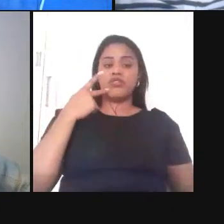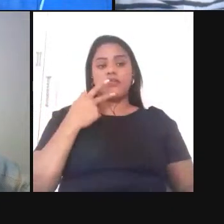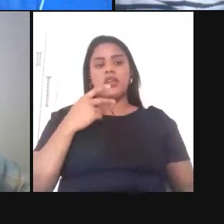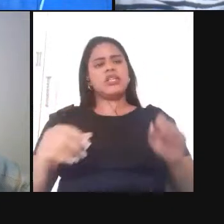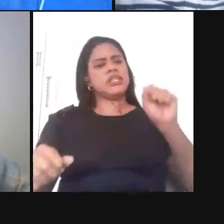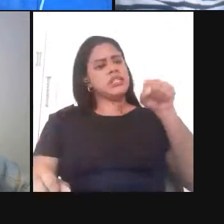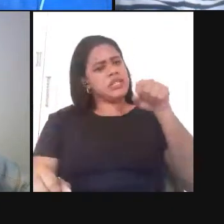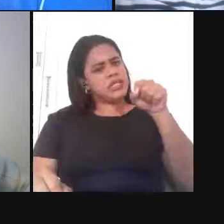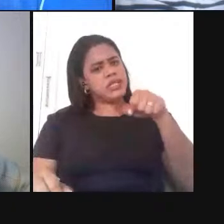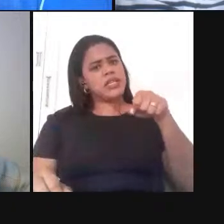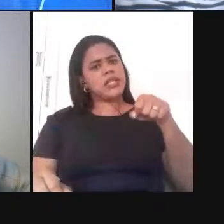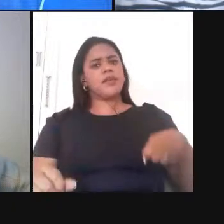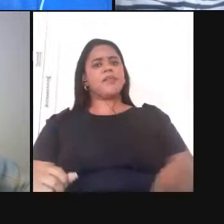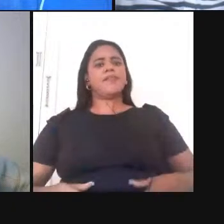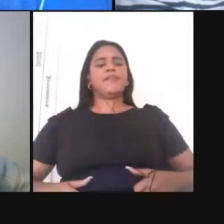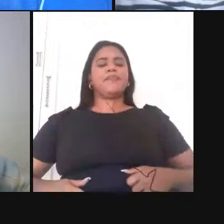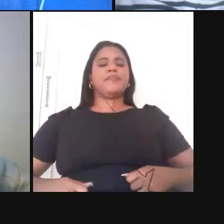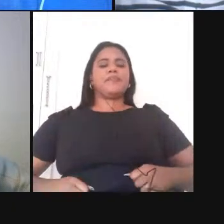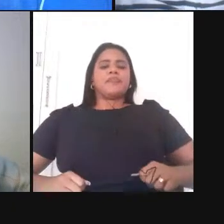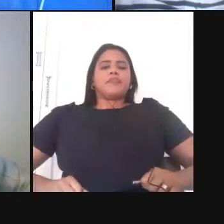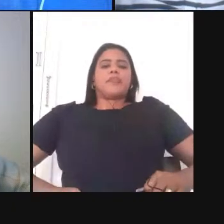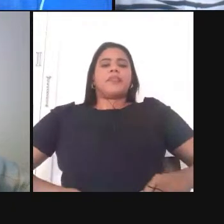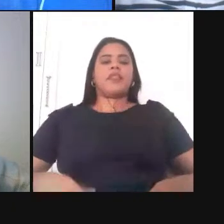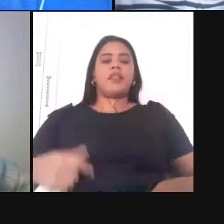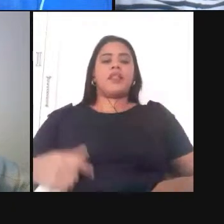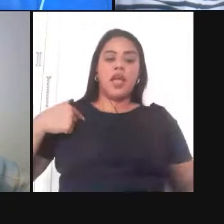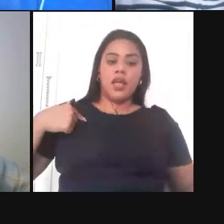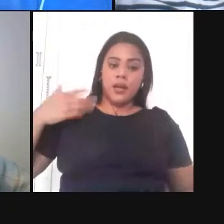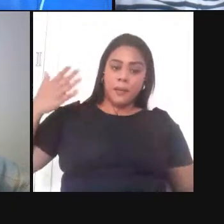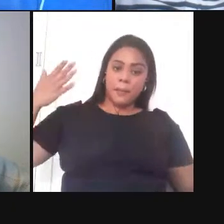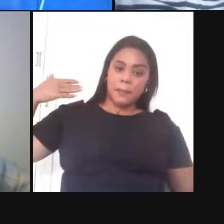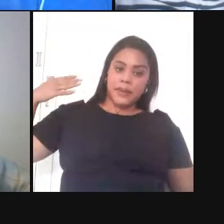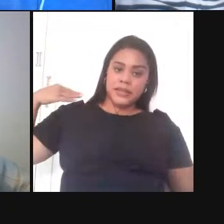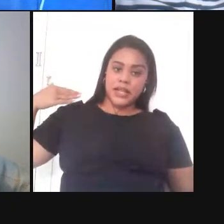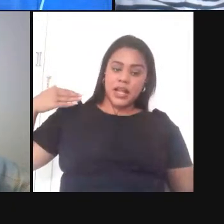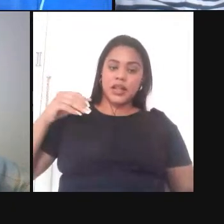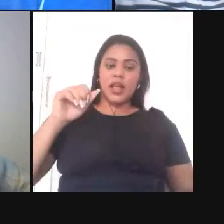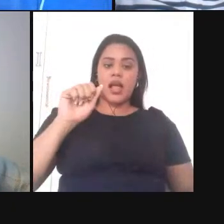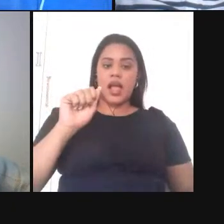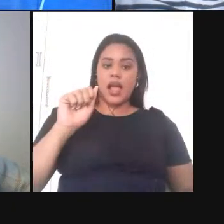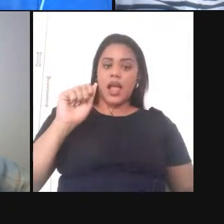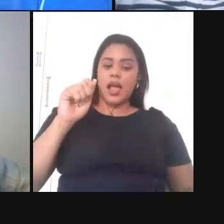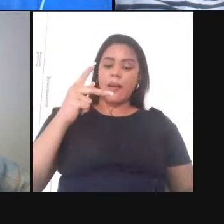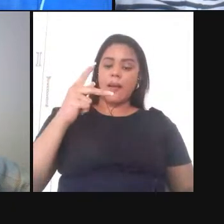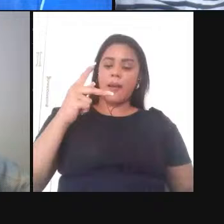Quando eu escrevi Apocalipse dos Predadores, pensei muito